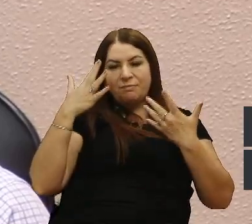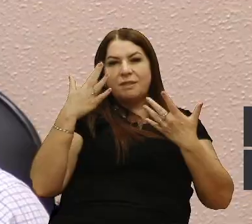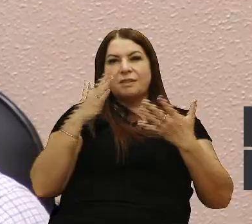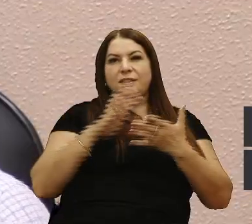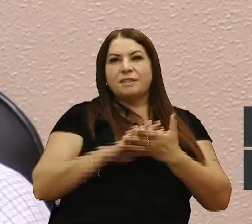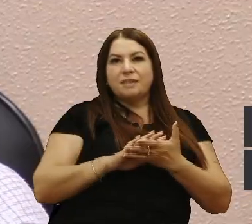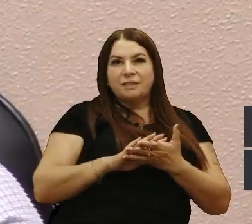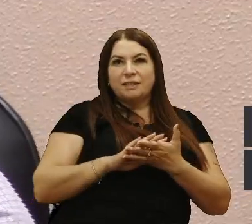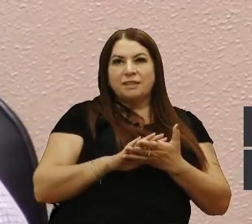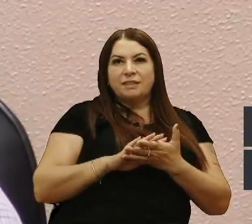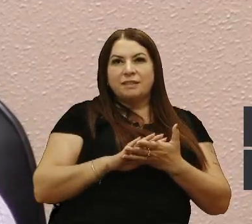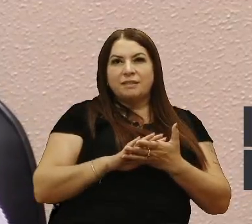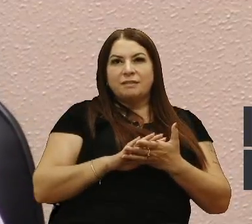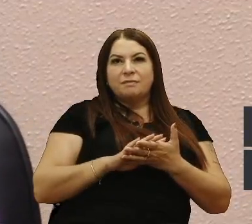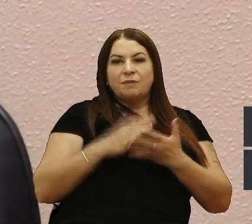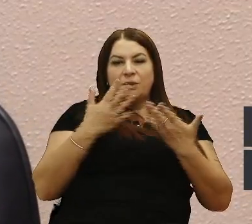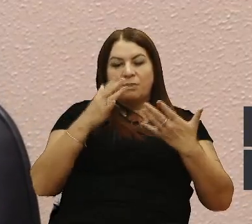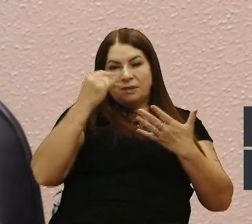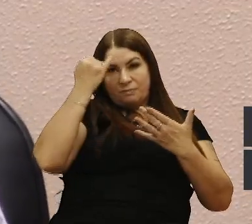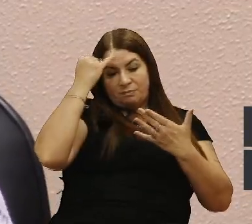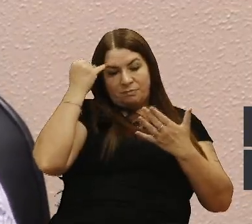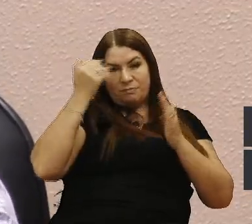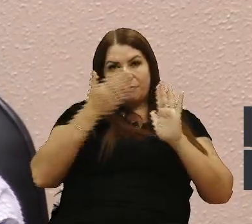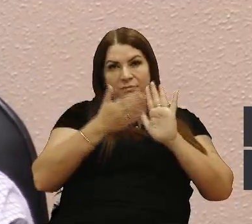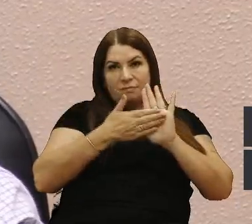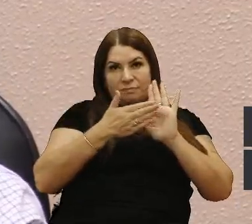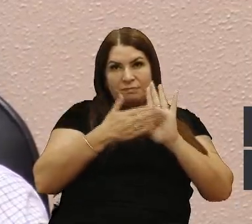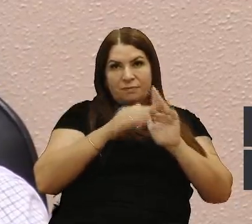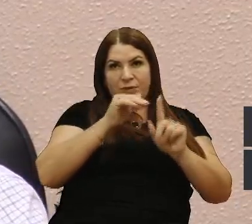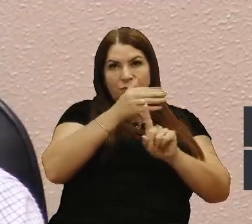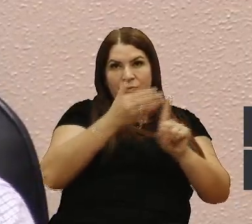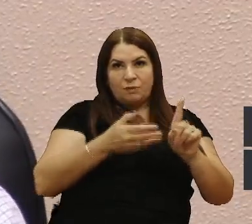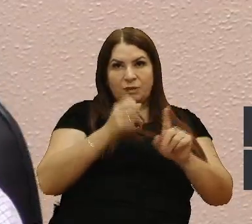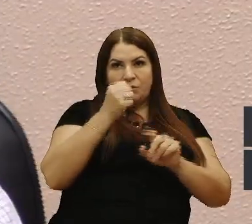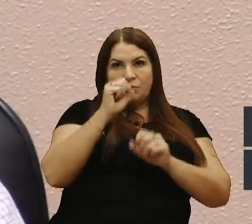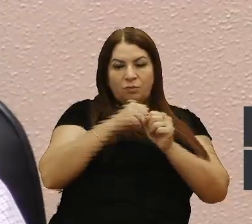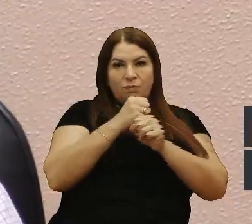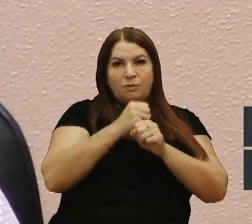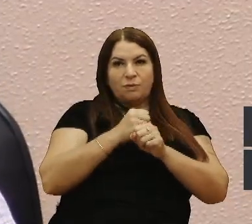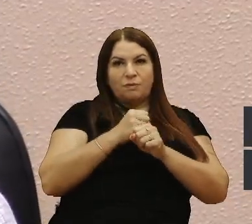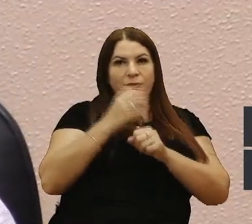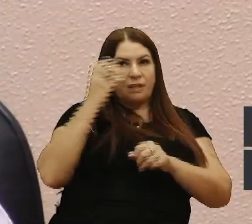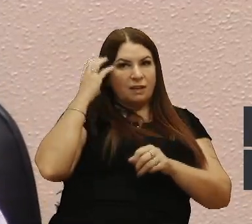vereador Zé D'Ambrosio, por essa propositura em homenagem aos 80 anos da Rádio